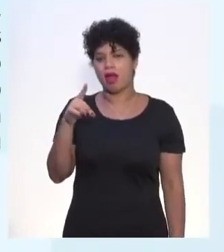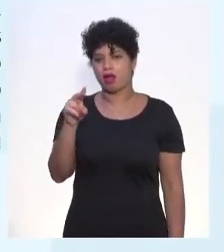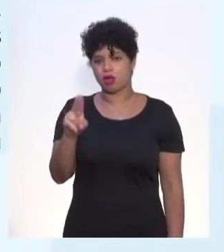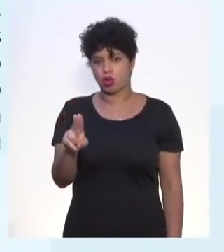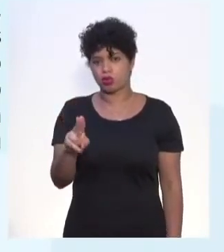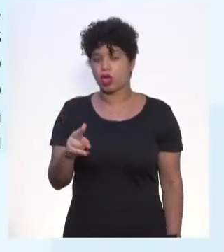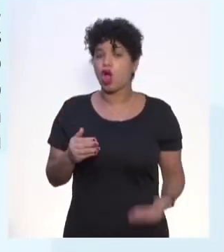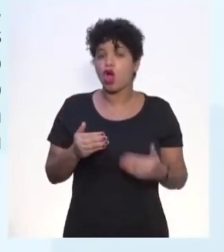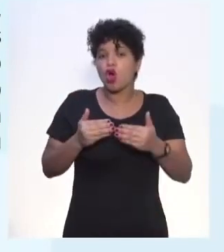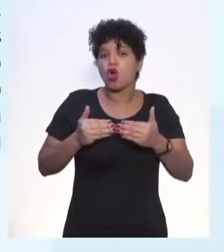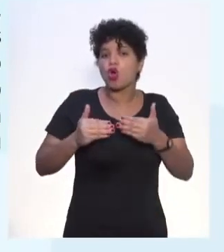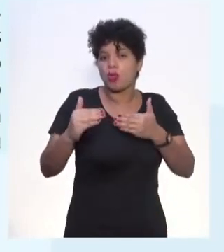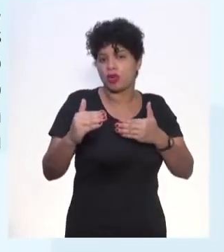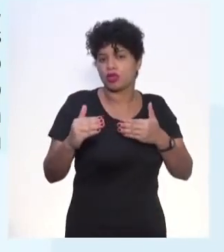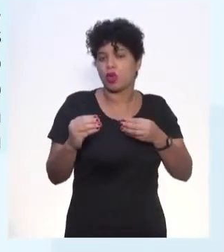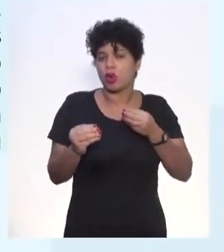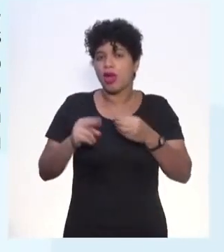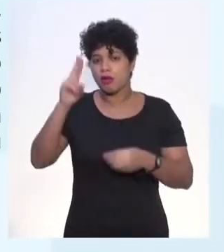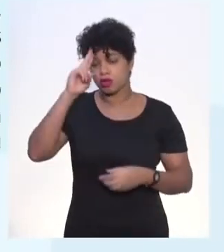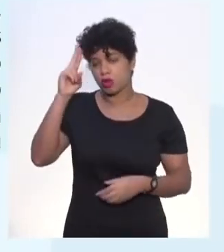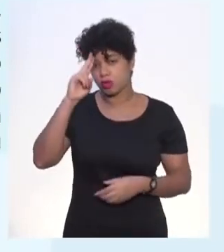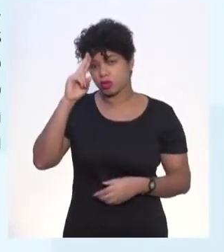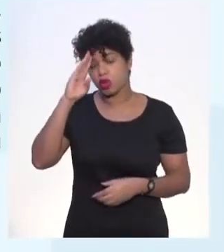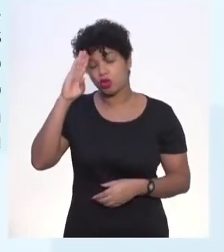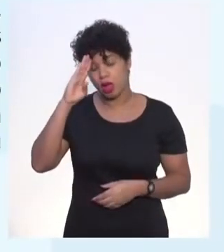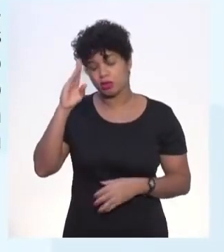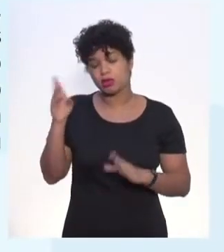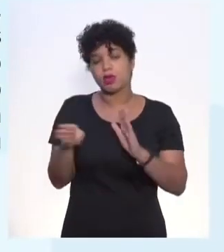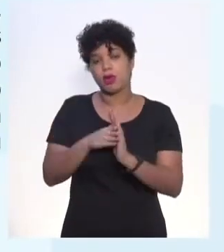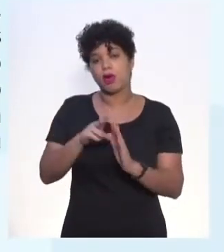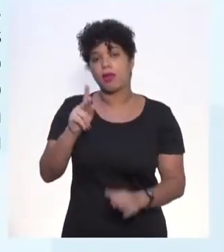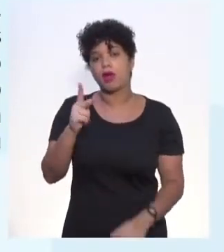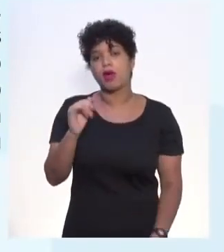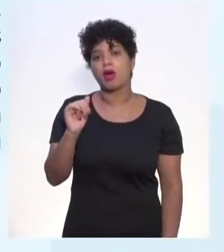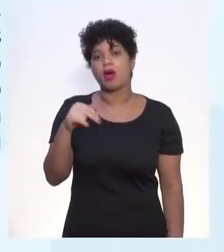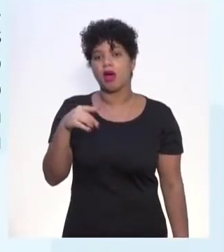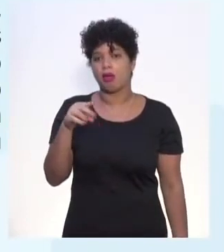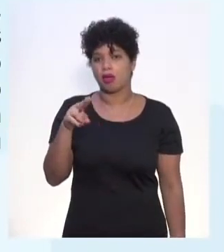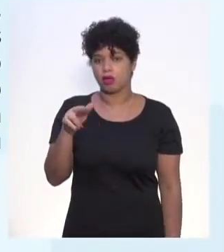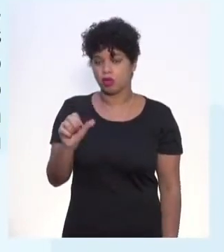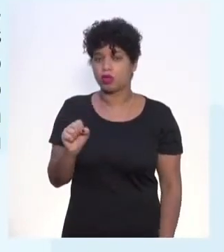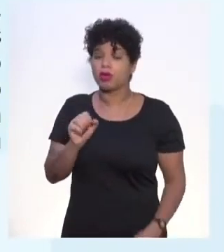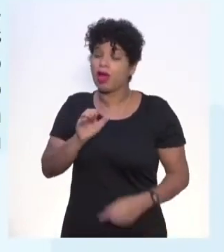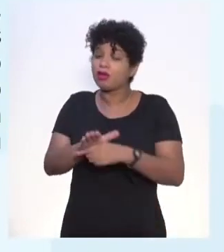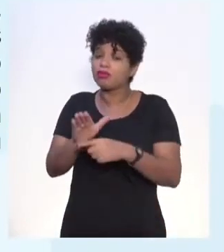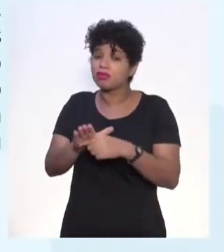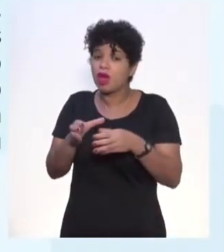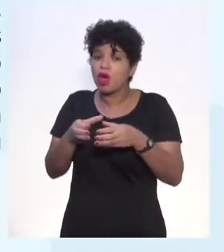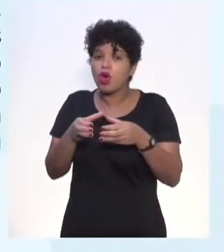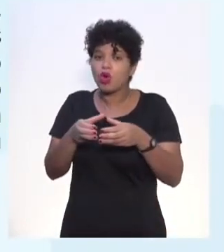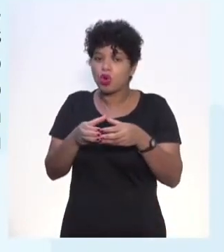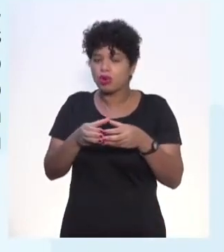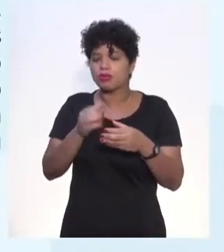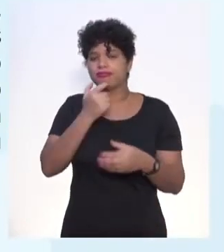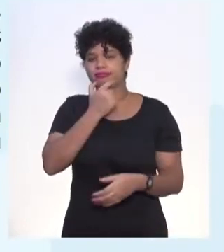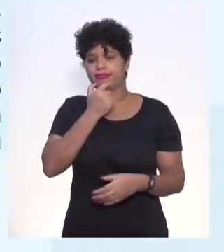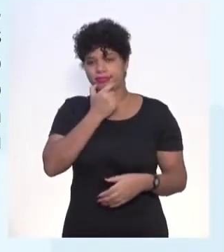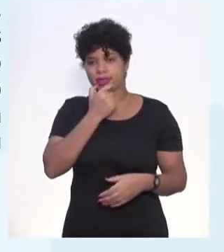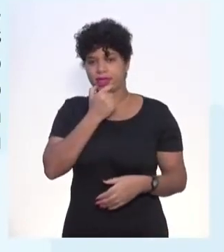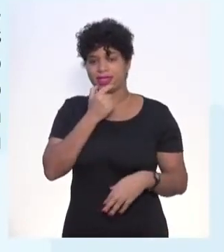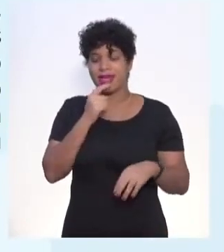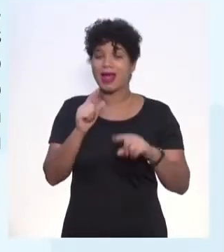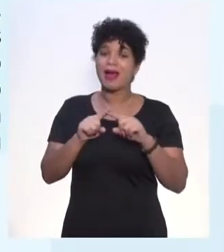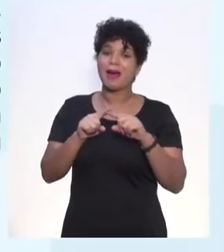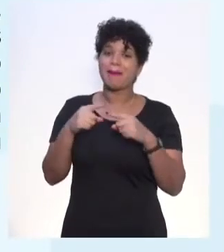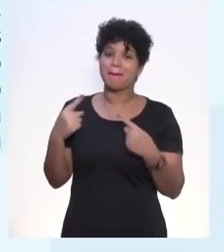com os cipaios, que são soldados hindus, que serviam aos oficiais ingleses, né? A Índia estava ocupada pelos britânicos,